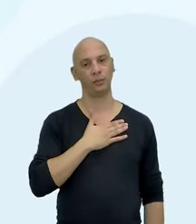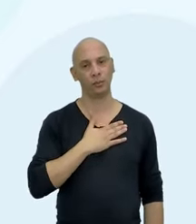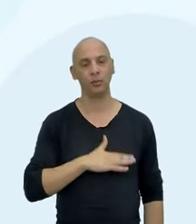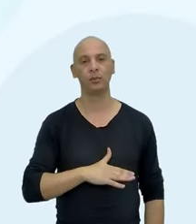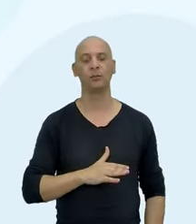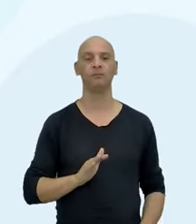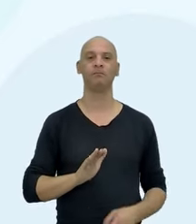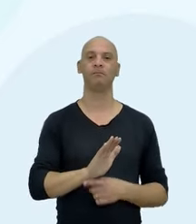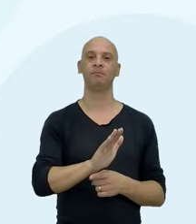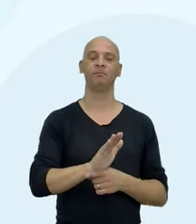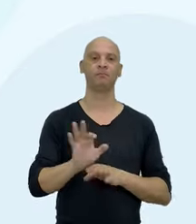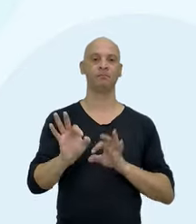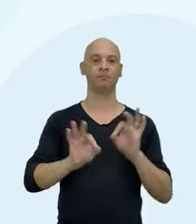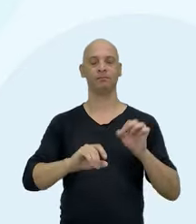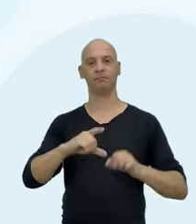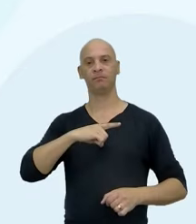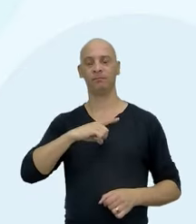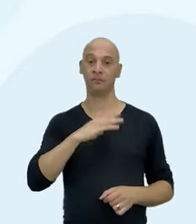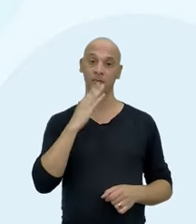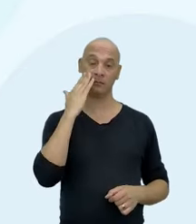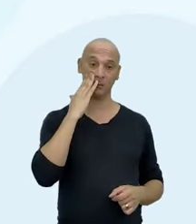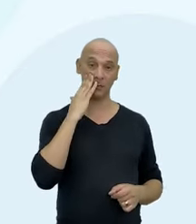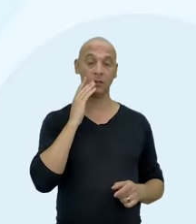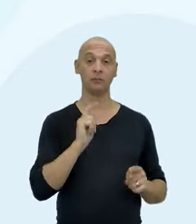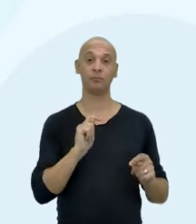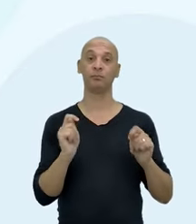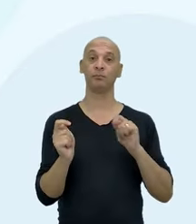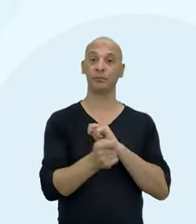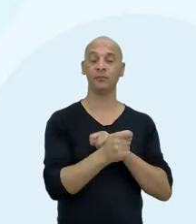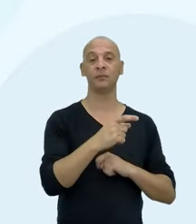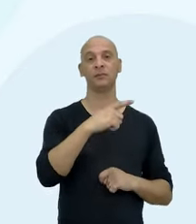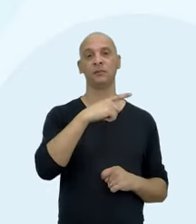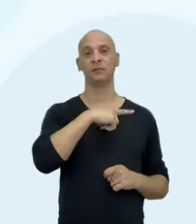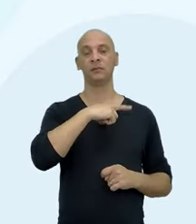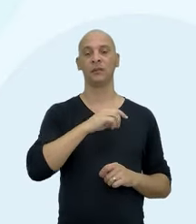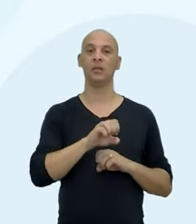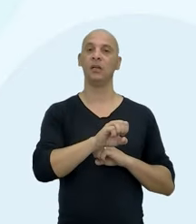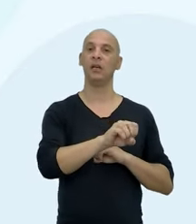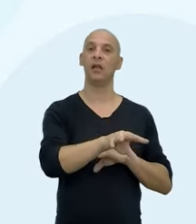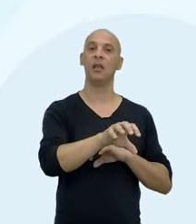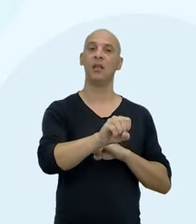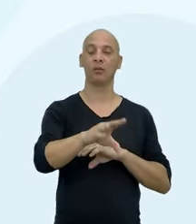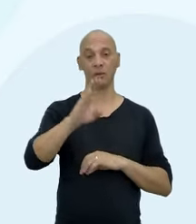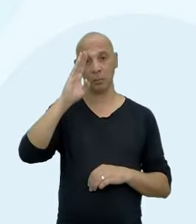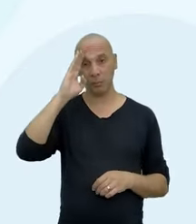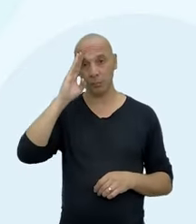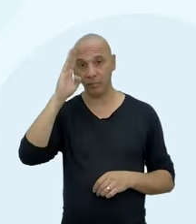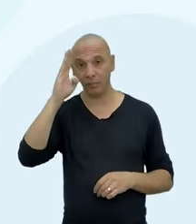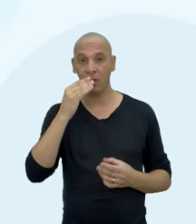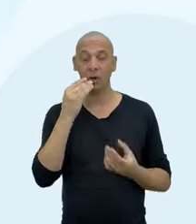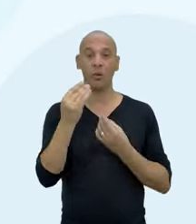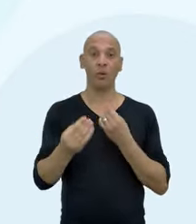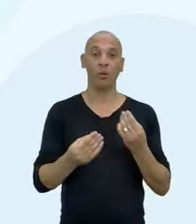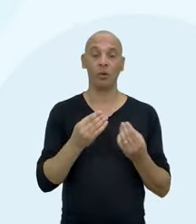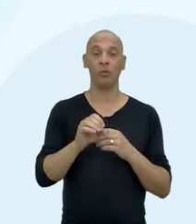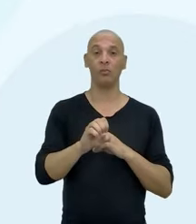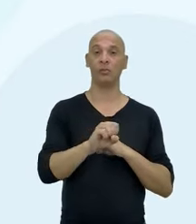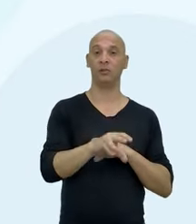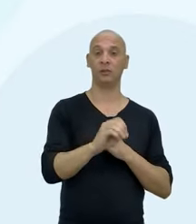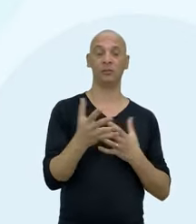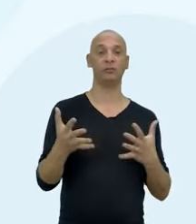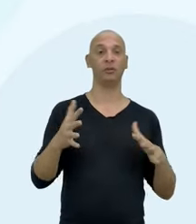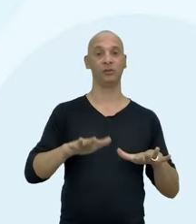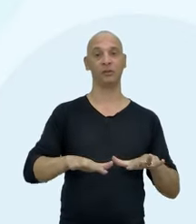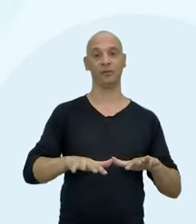tenham grandes parte da sua ferramenta e ela está transformando a educação principalmente a educação excluir o